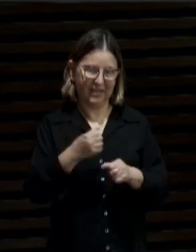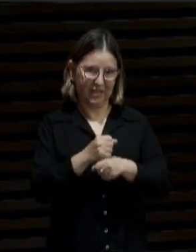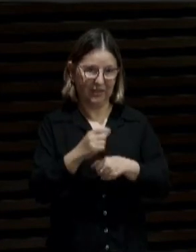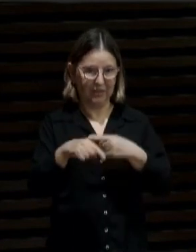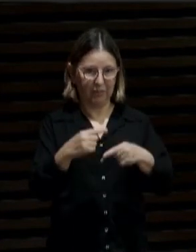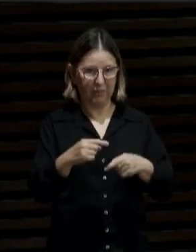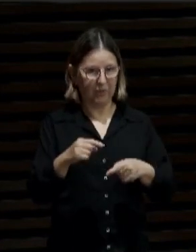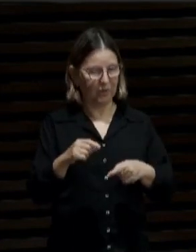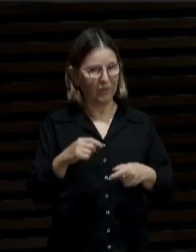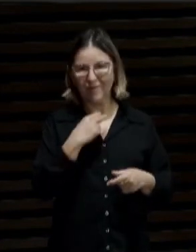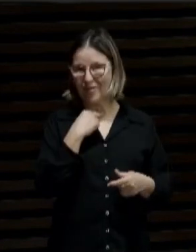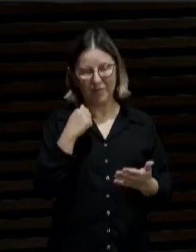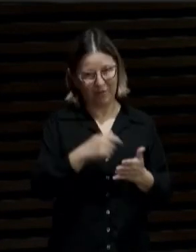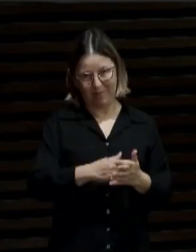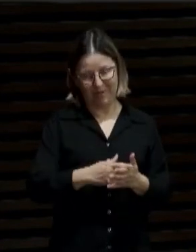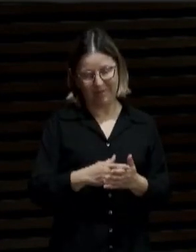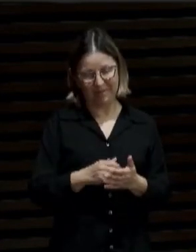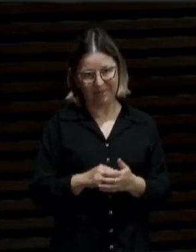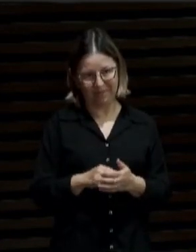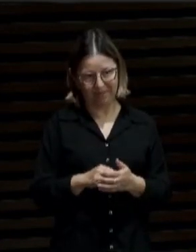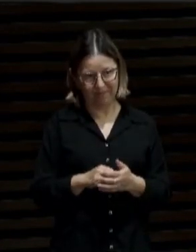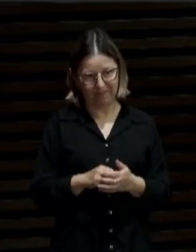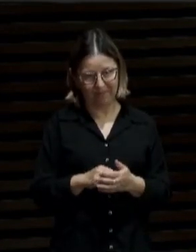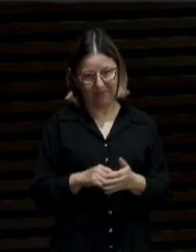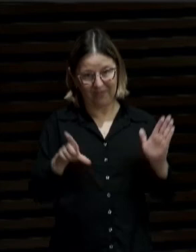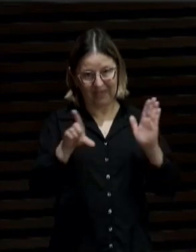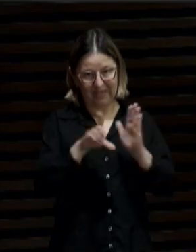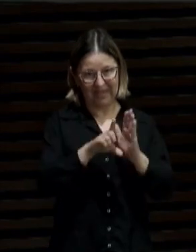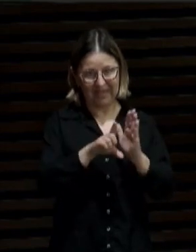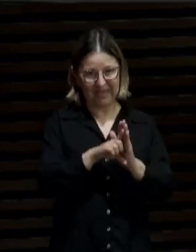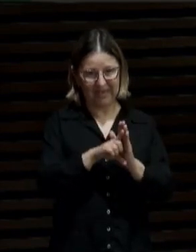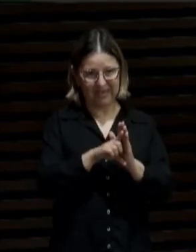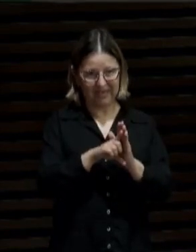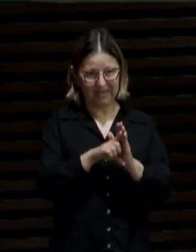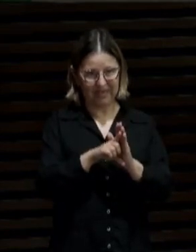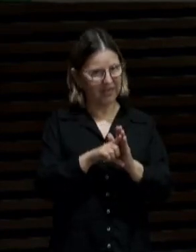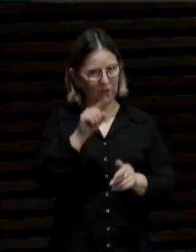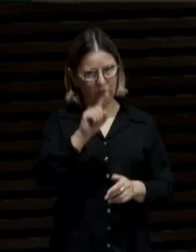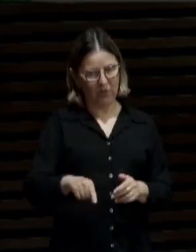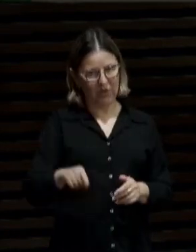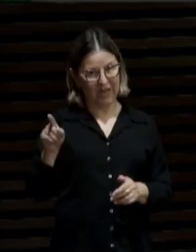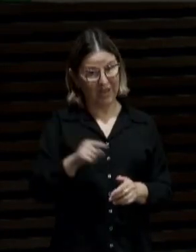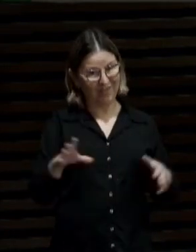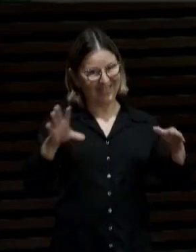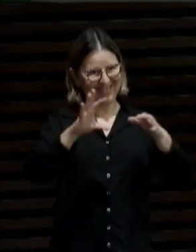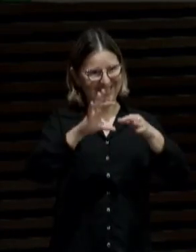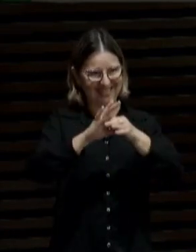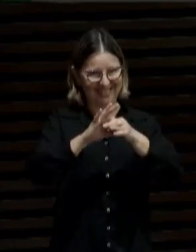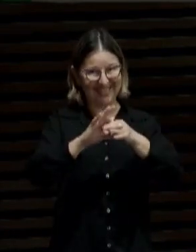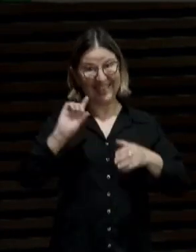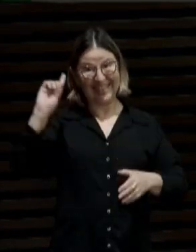venha a desfazer a promessa. A lei, ela não vai anular a aliança que Deus